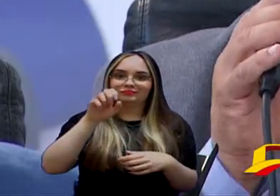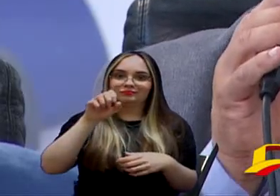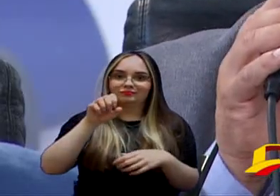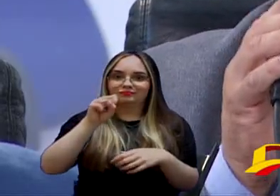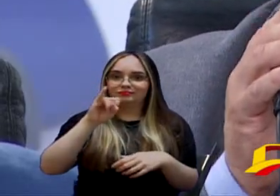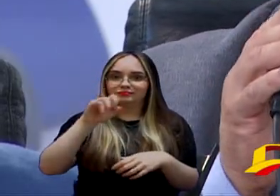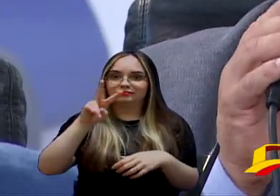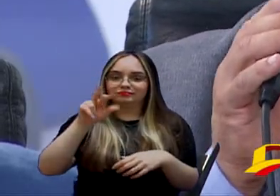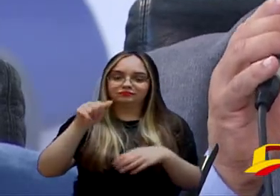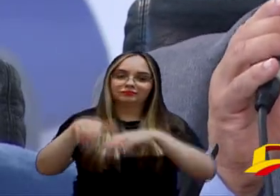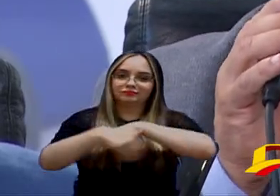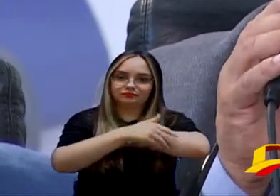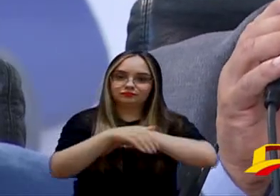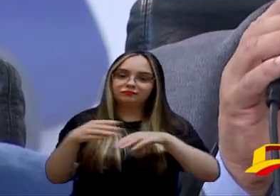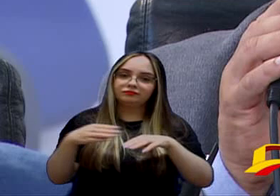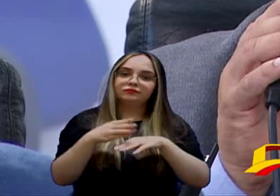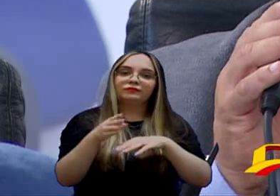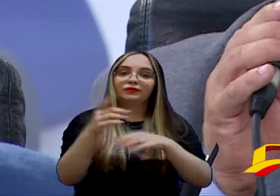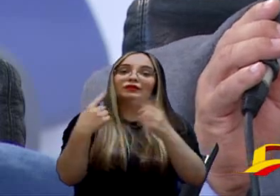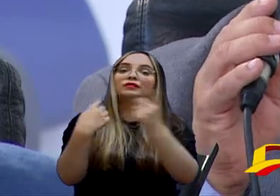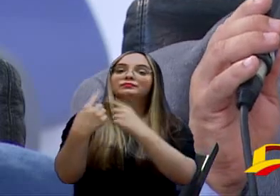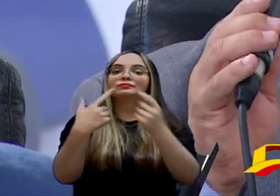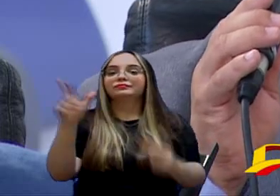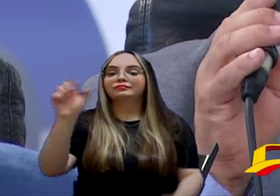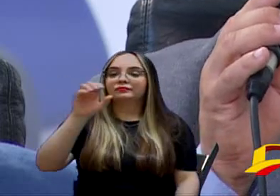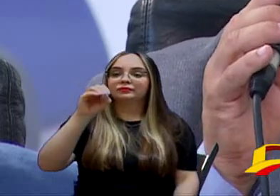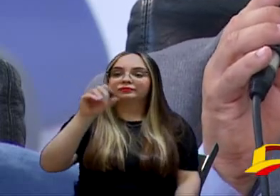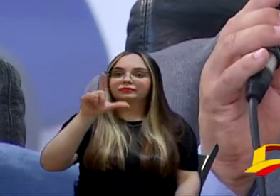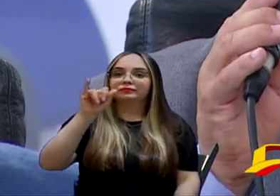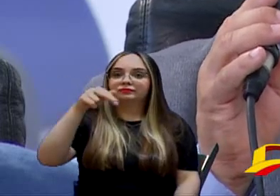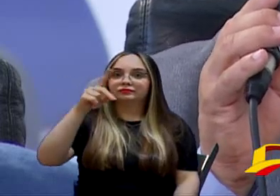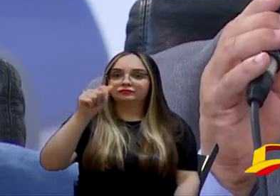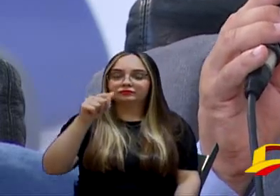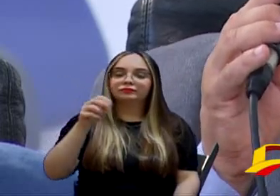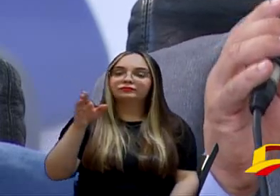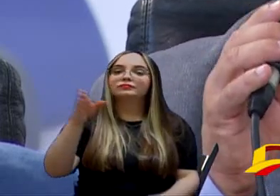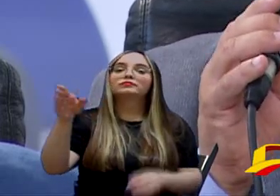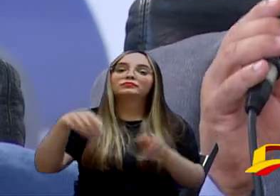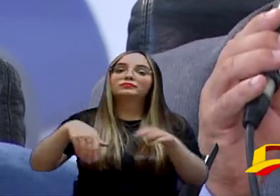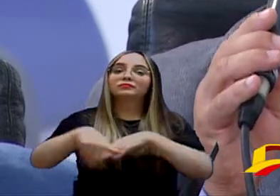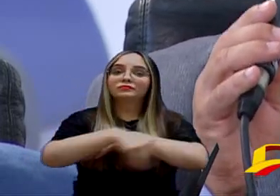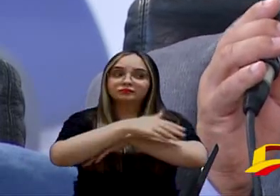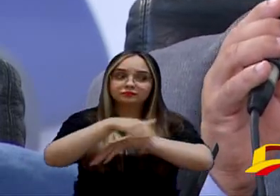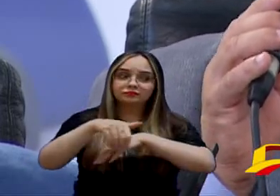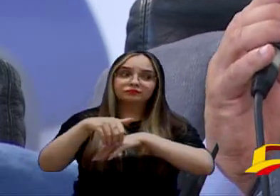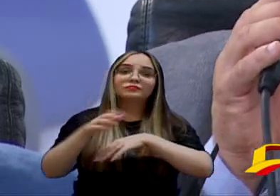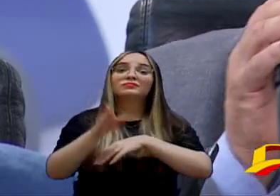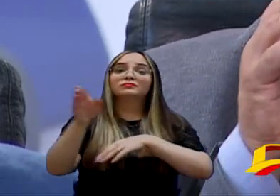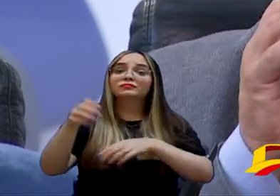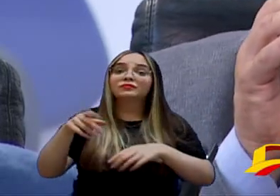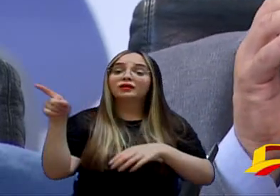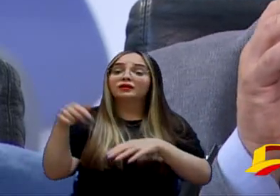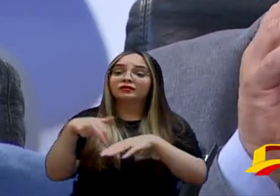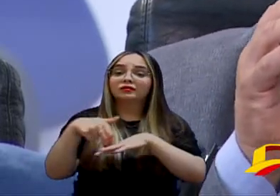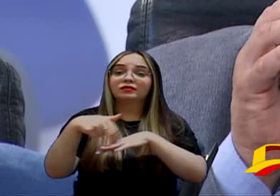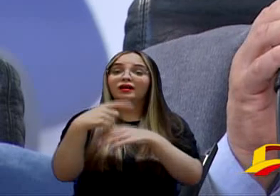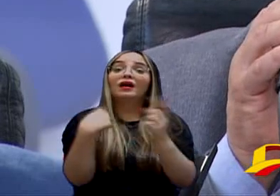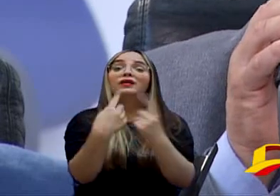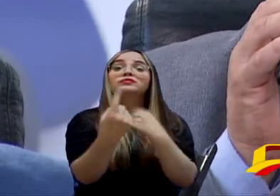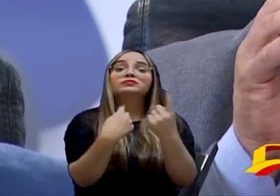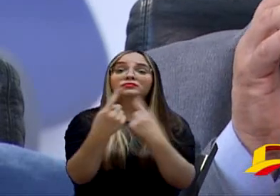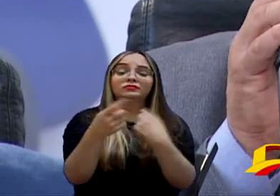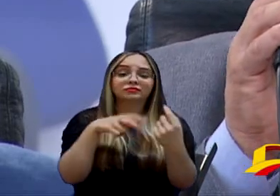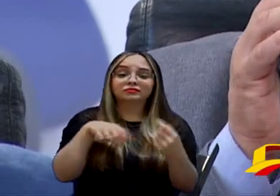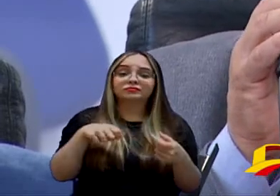entra na avenida principal que é o lendários Paulete anda-se quase seis quarteirões no meio da Avenida porque não tem as rampas acessíveis